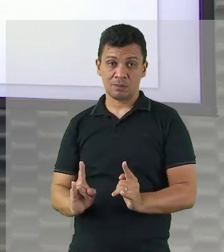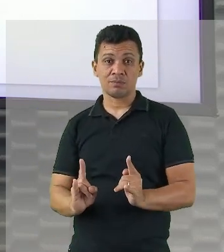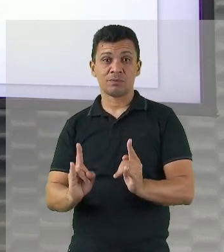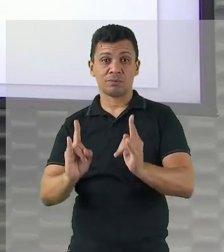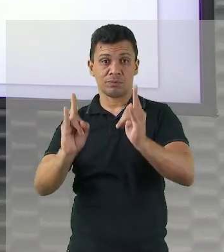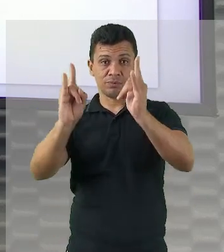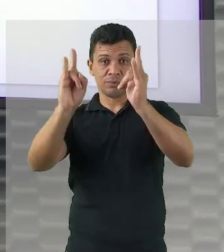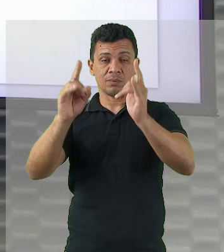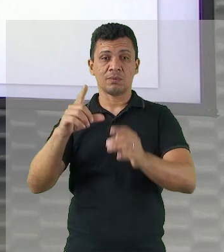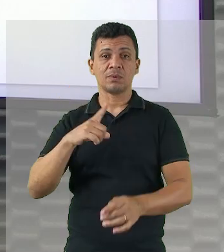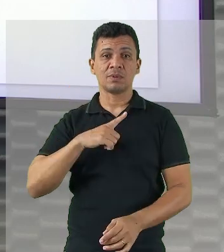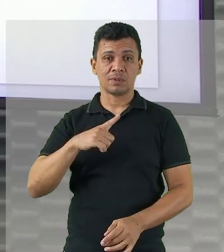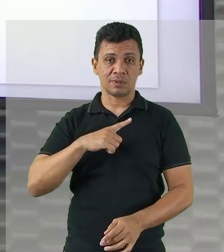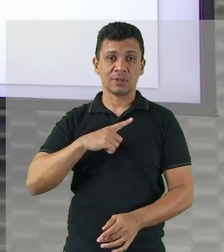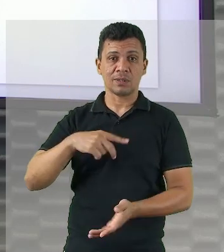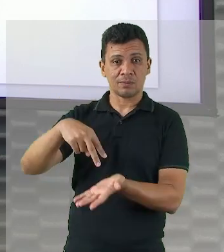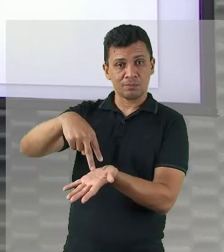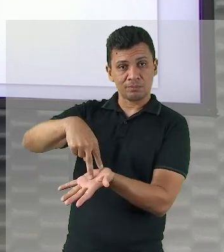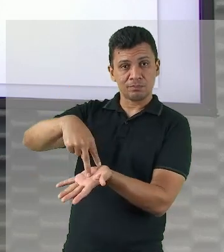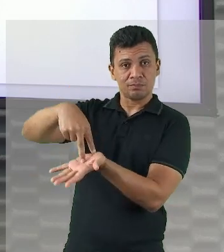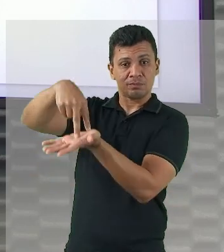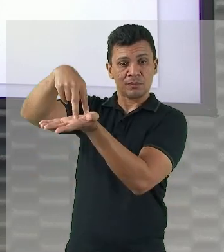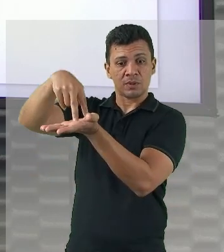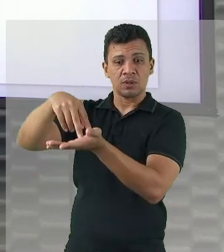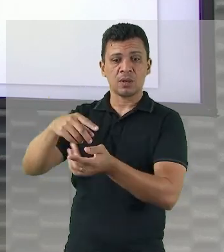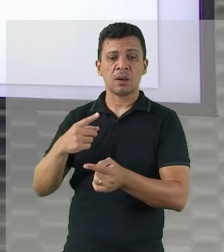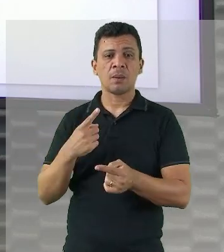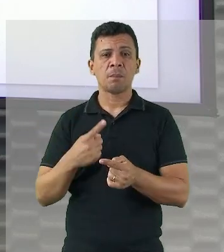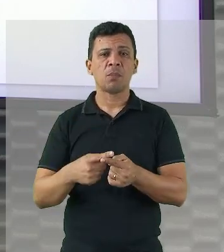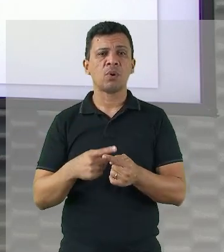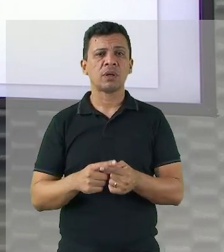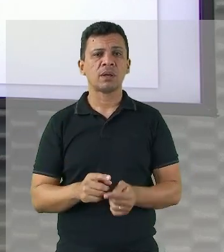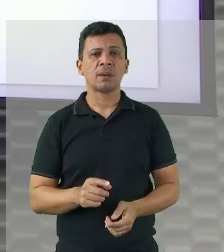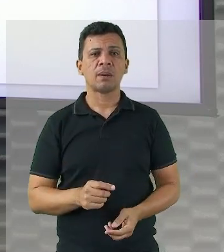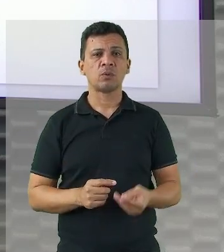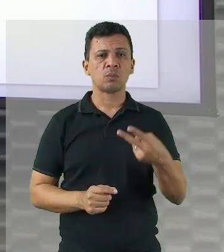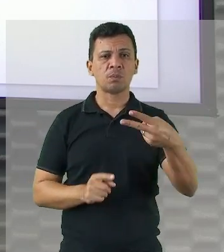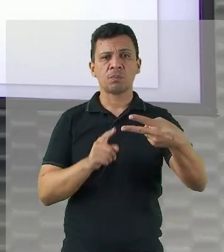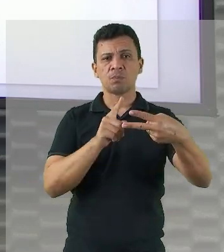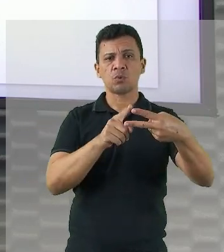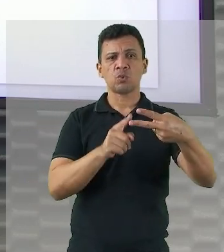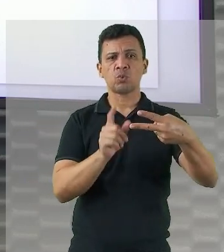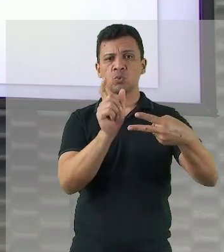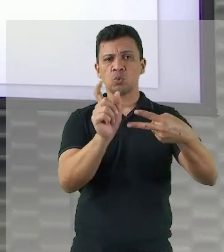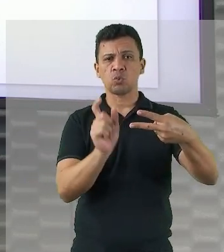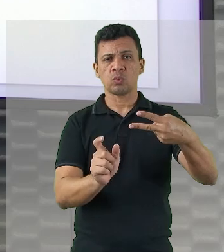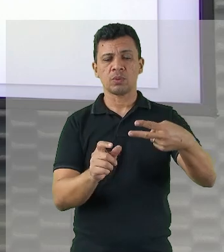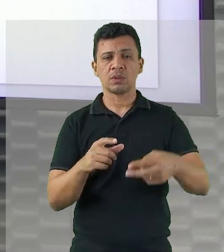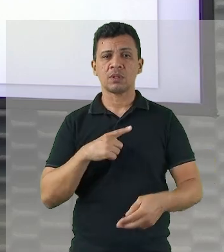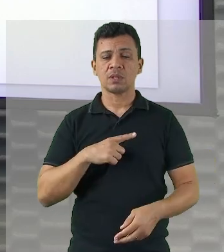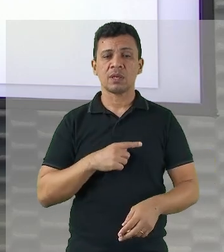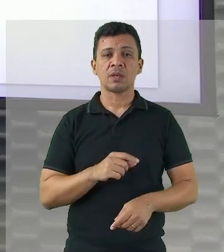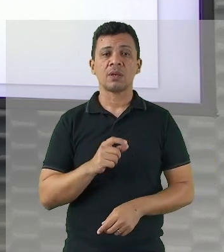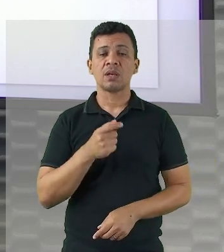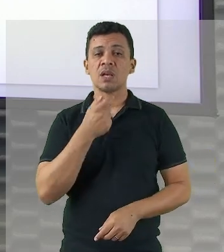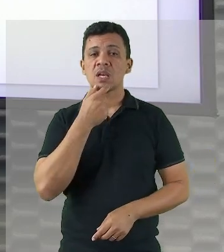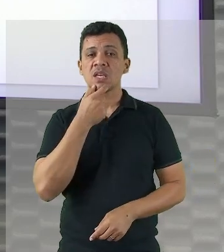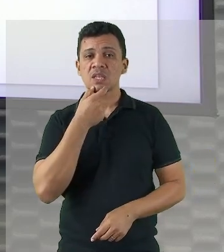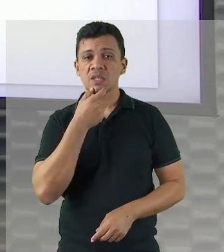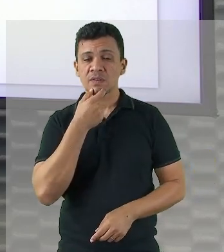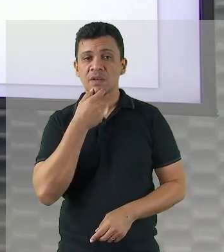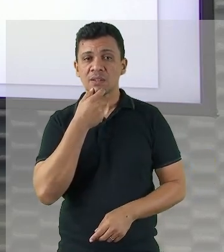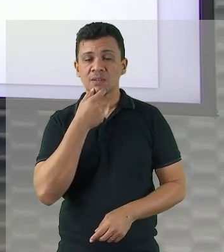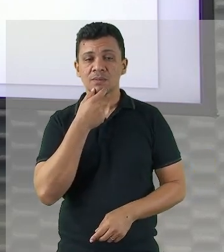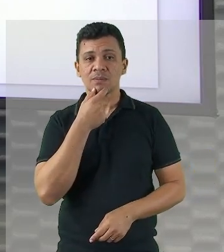tenham esse recurso. Por que tem duas palavras, professora? Porque a gente tem as variações do inglês britânico e